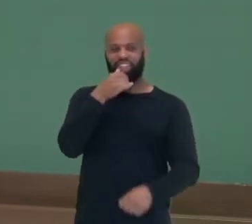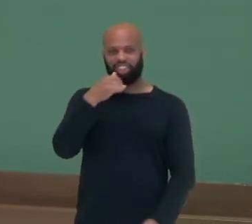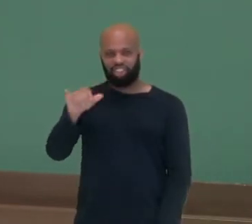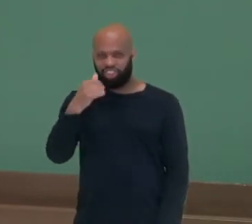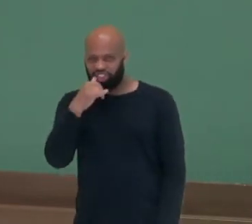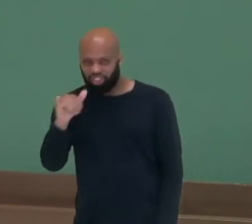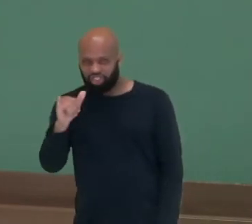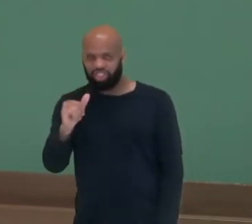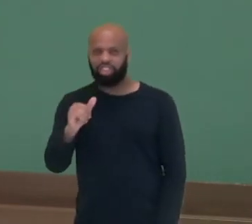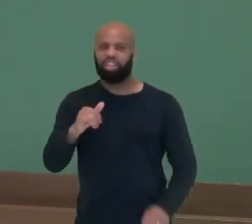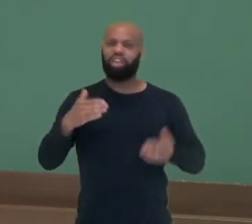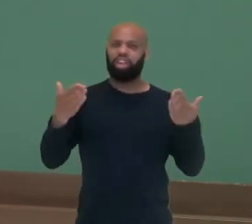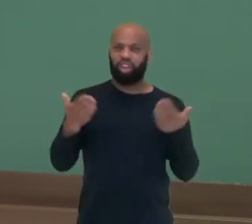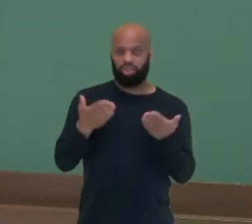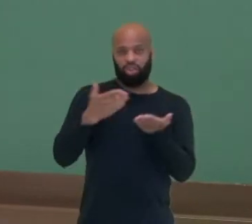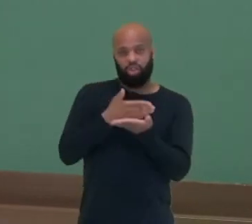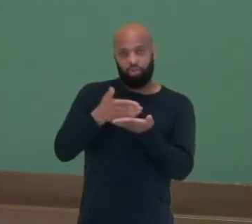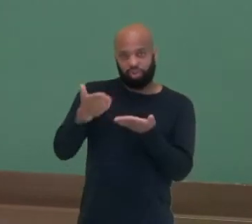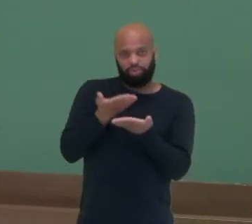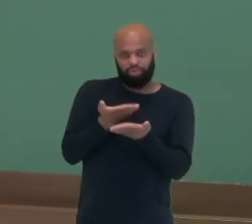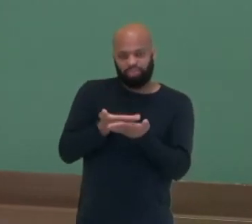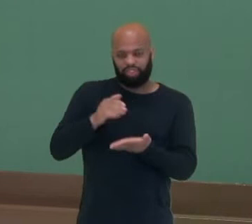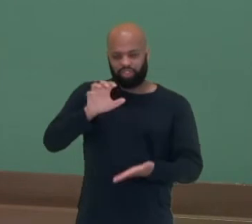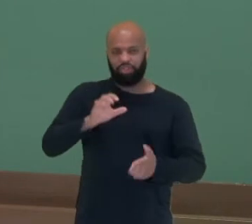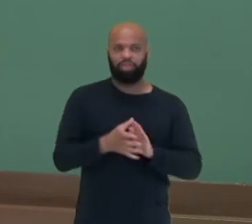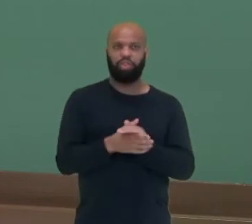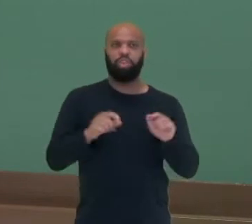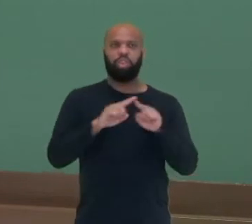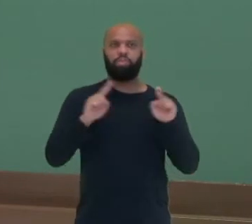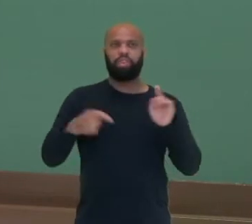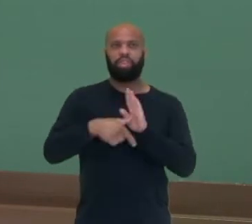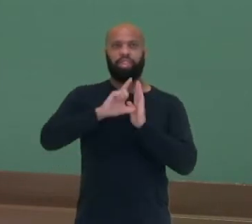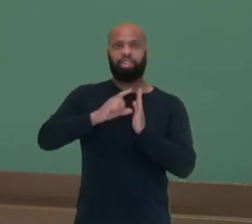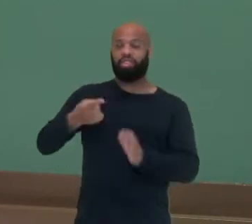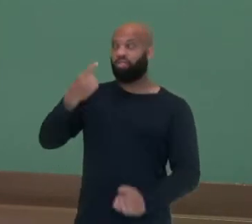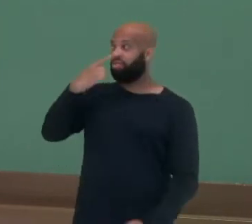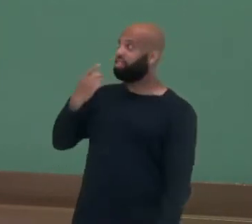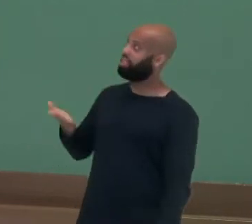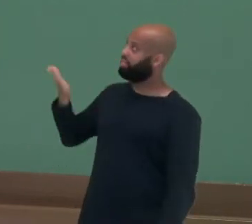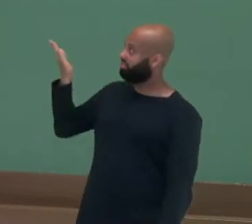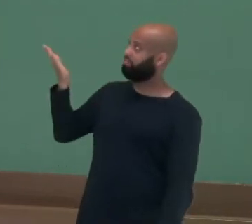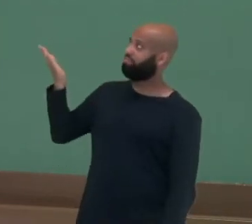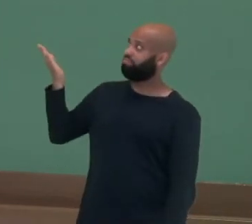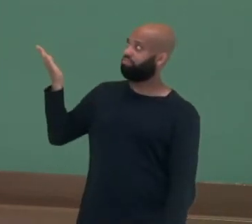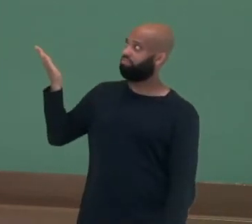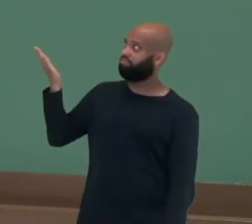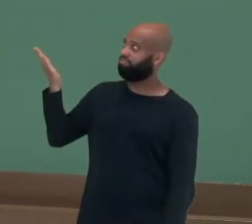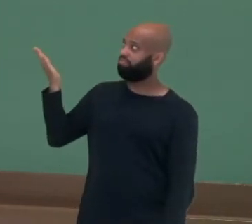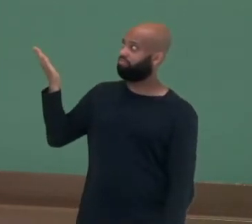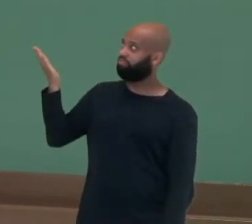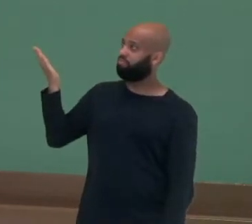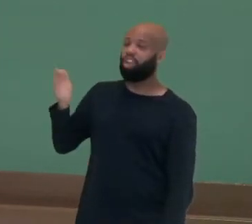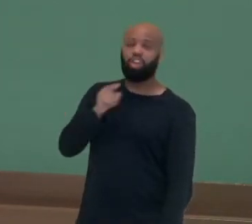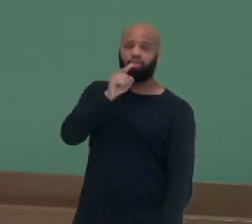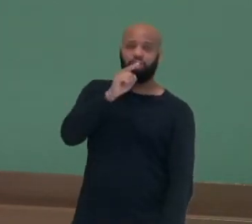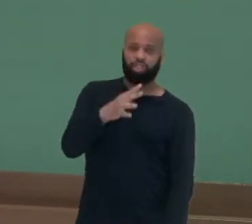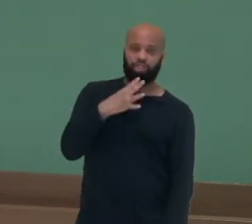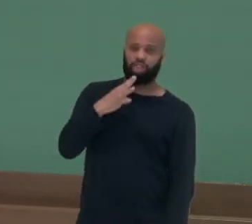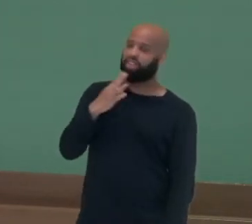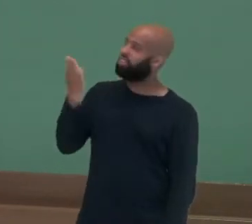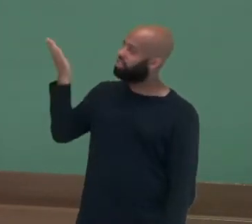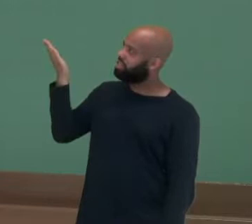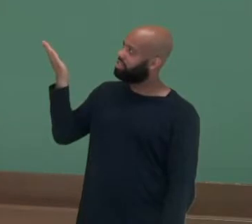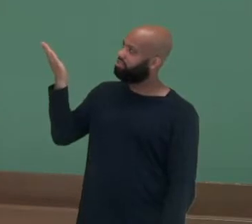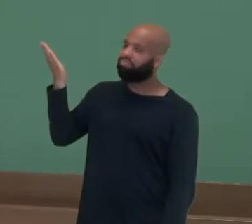elétrica? Nós vamos ver isso na aula. Antes disso, eu trago para vocês essa imagem. Você reconhece